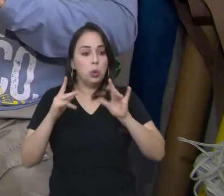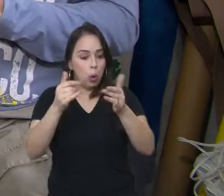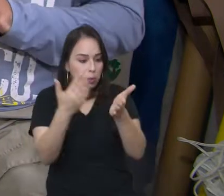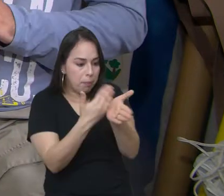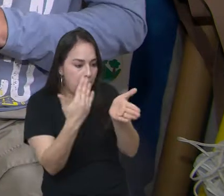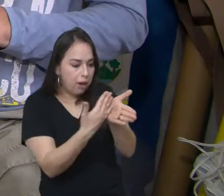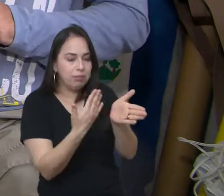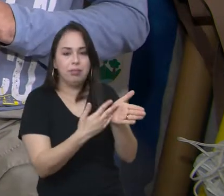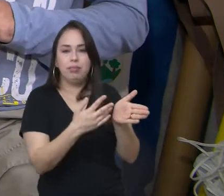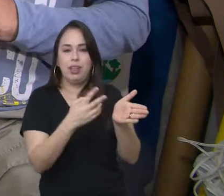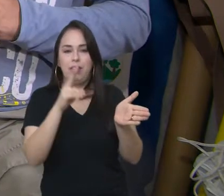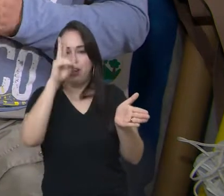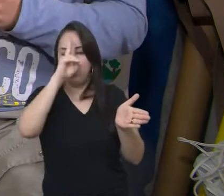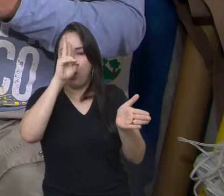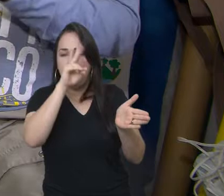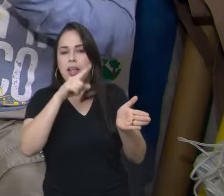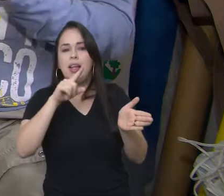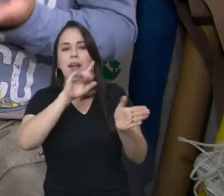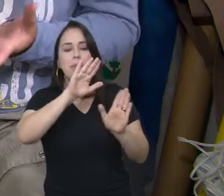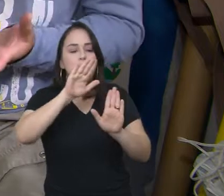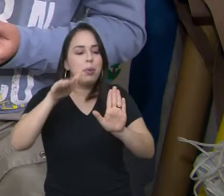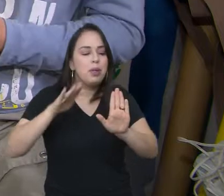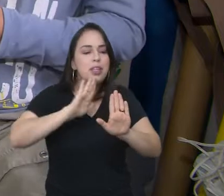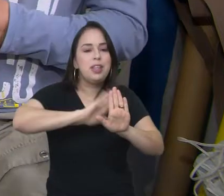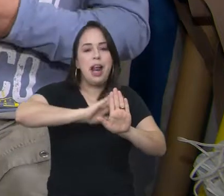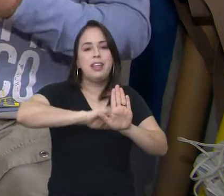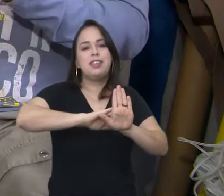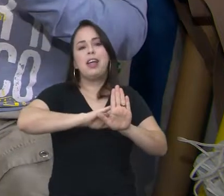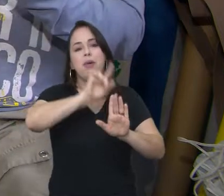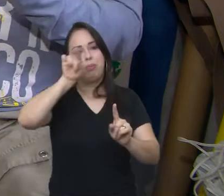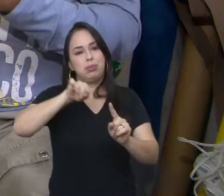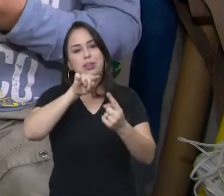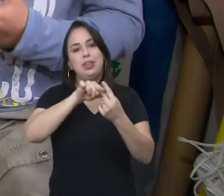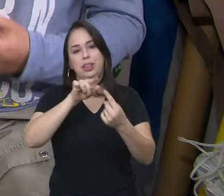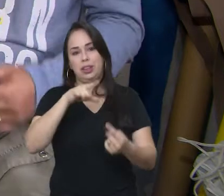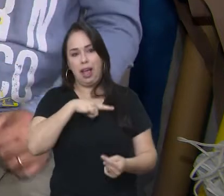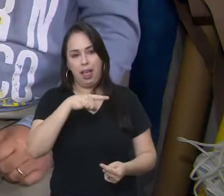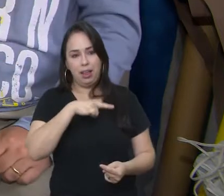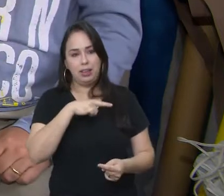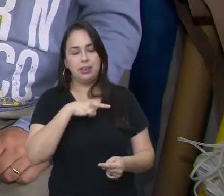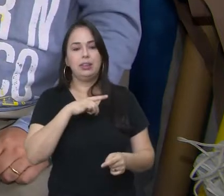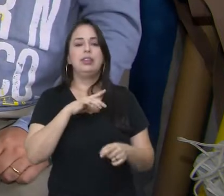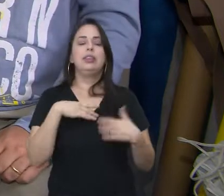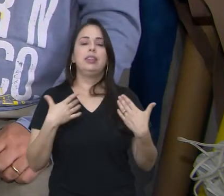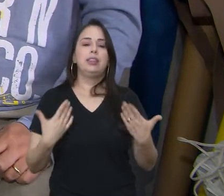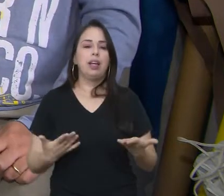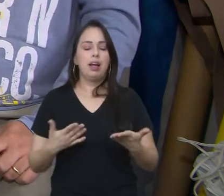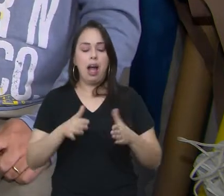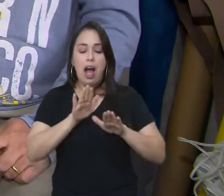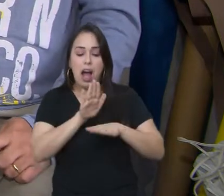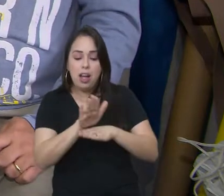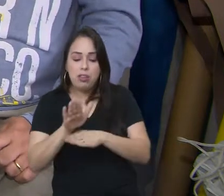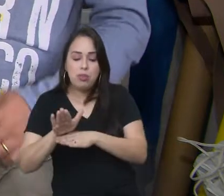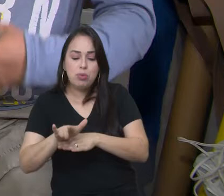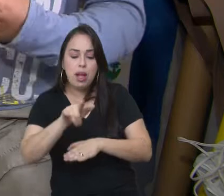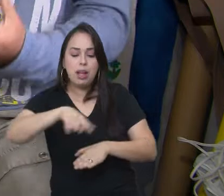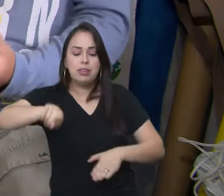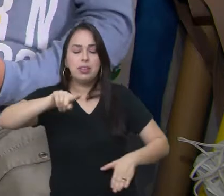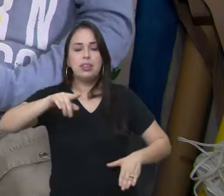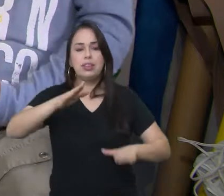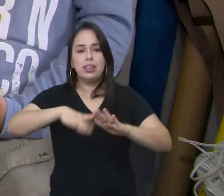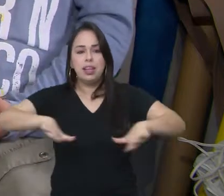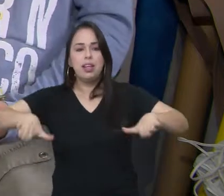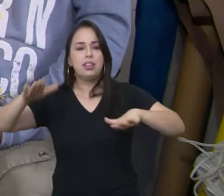procuro trazer uma mensagem do bem, a mensagem que possa as crianças ajudarem a pensar e